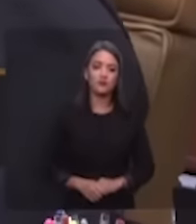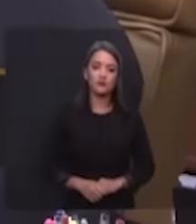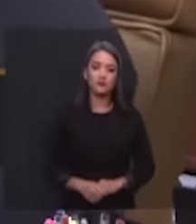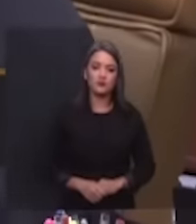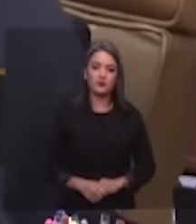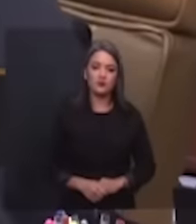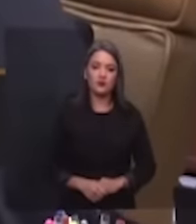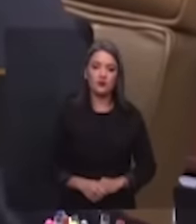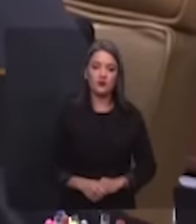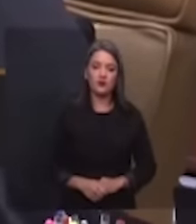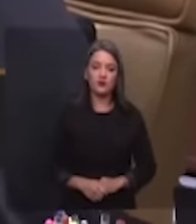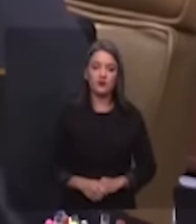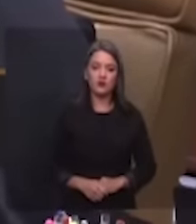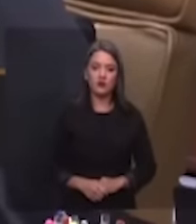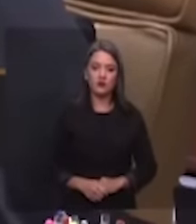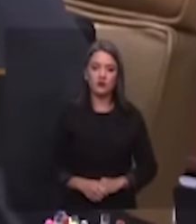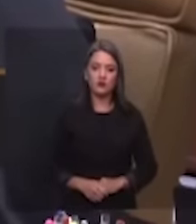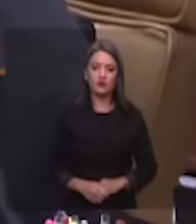por Fernando Abrúcio,